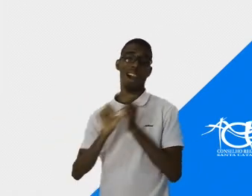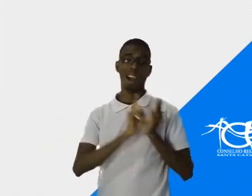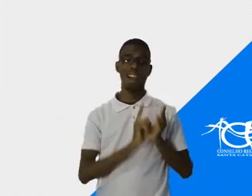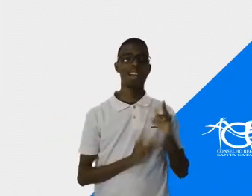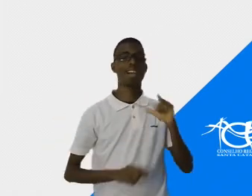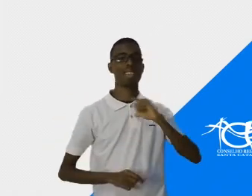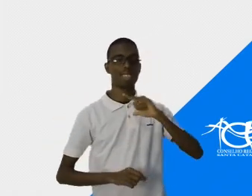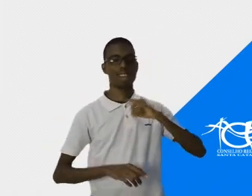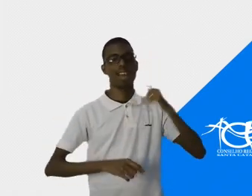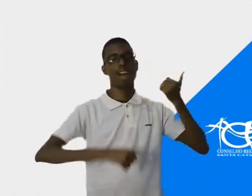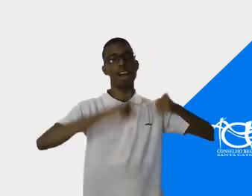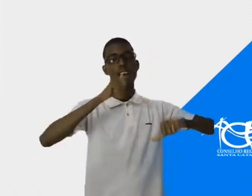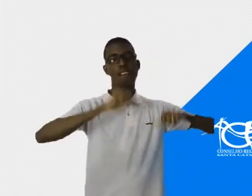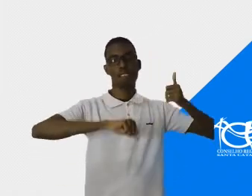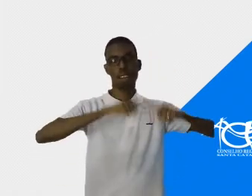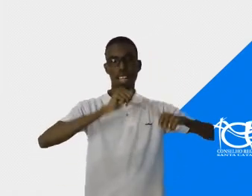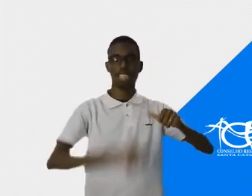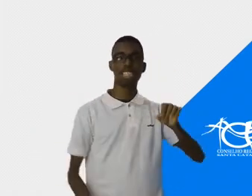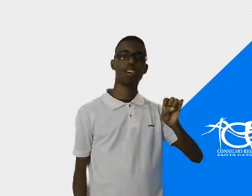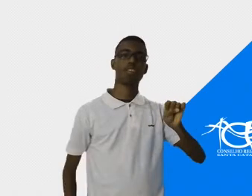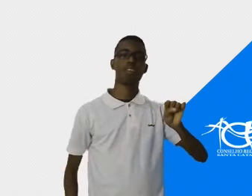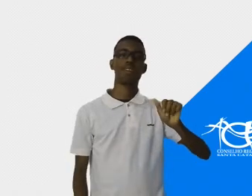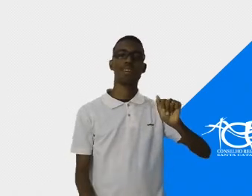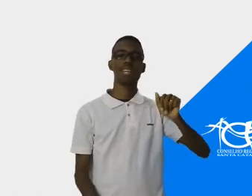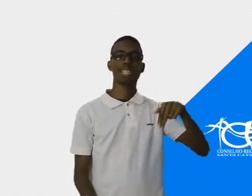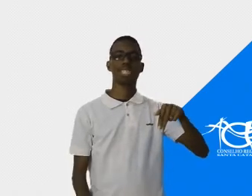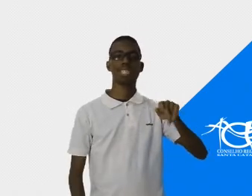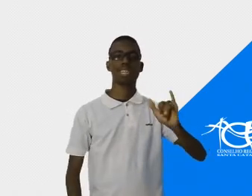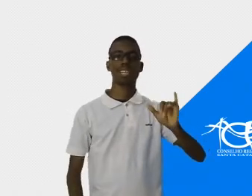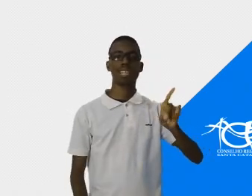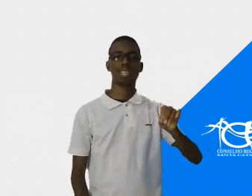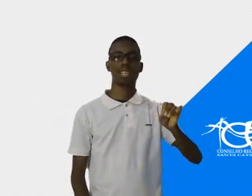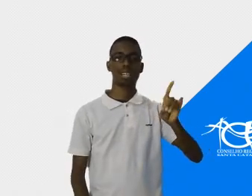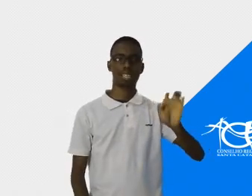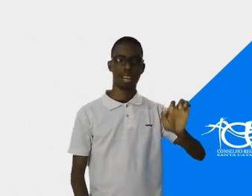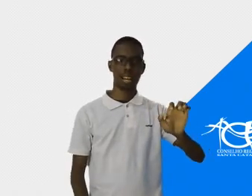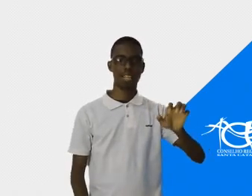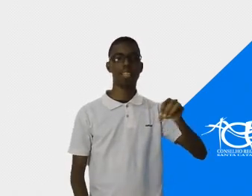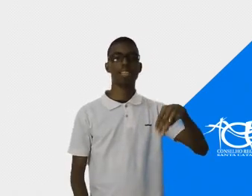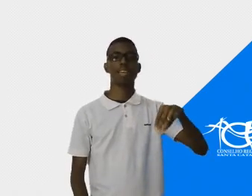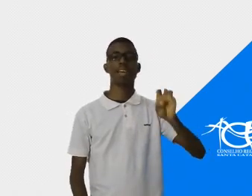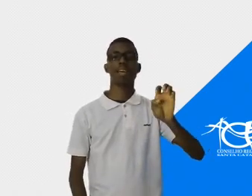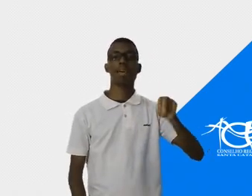da sanidade mental, ou avaliação de aptidão